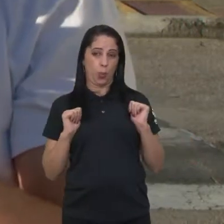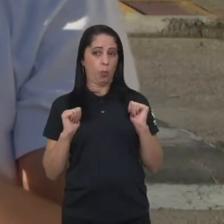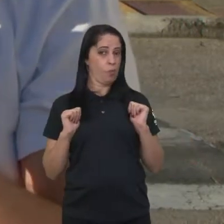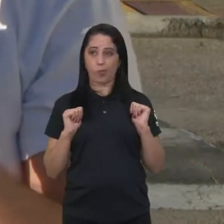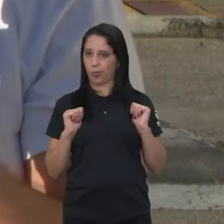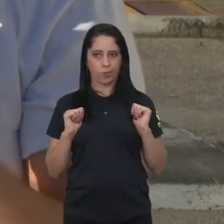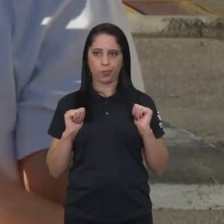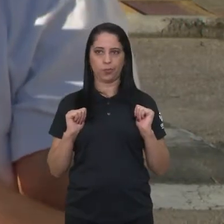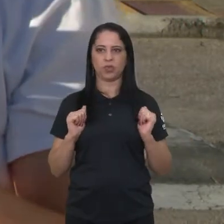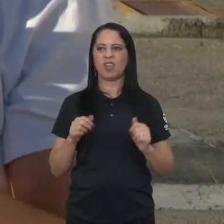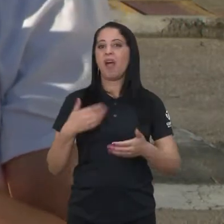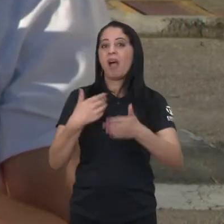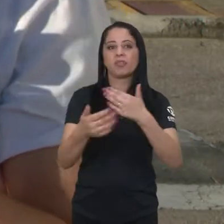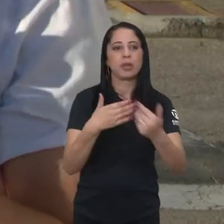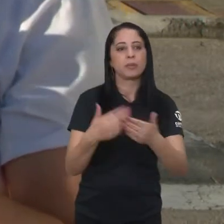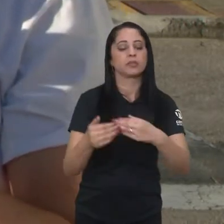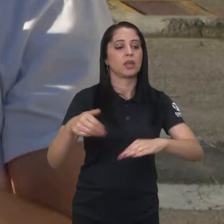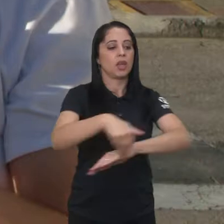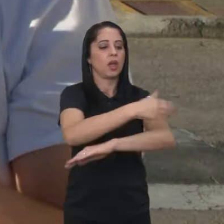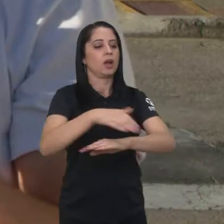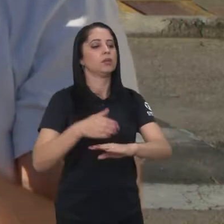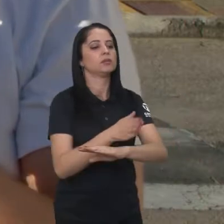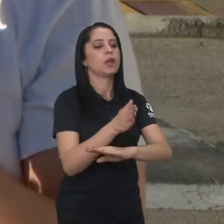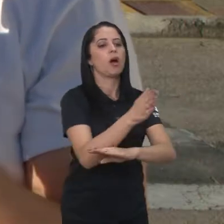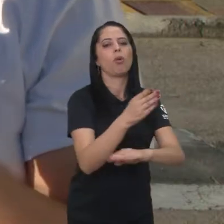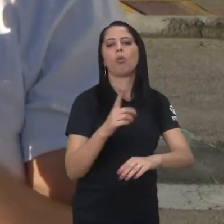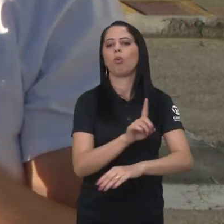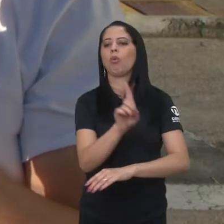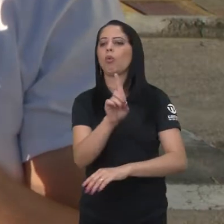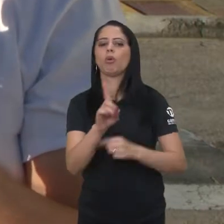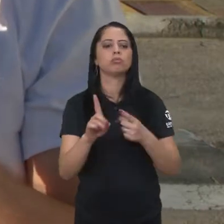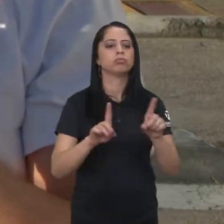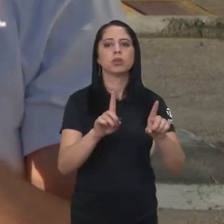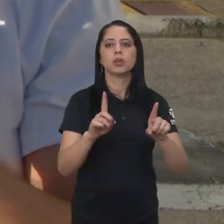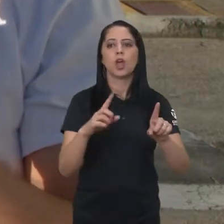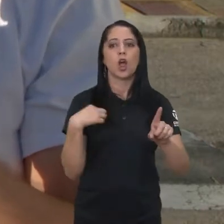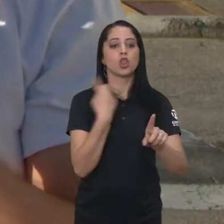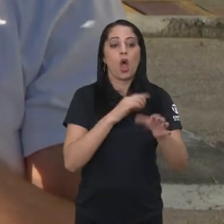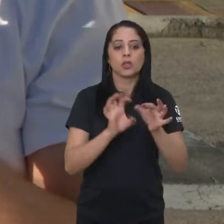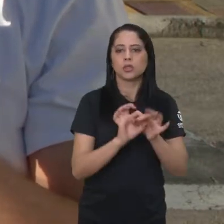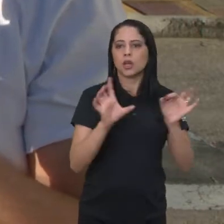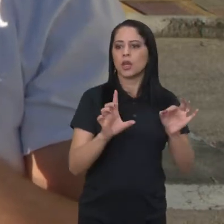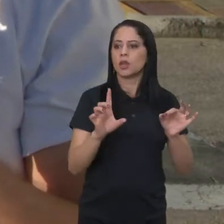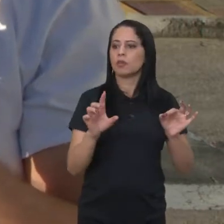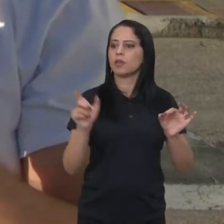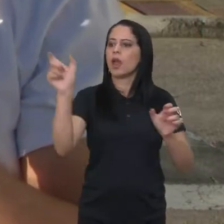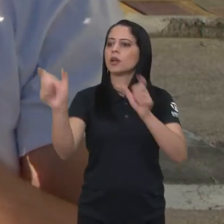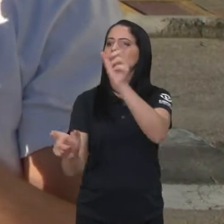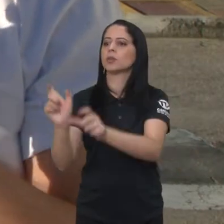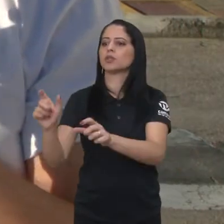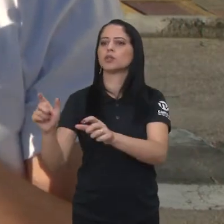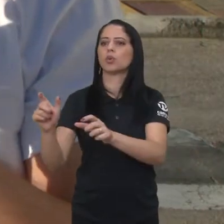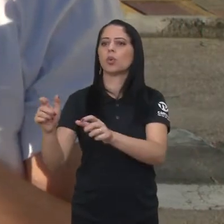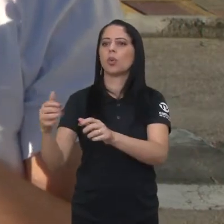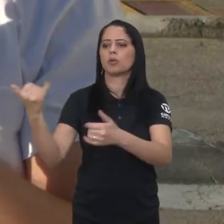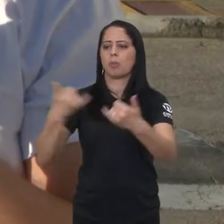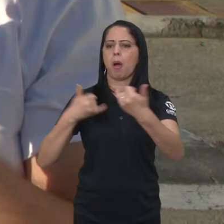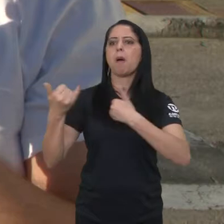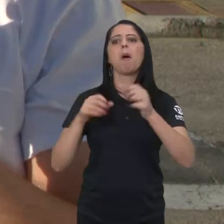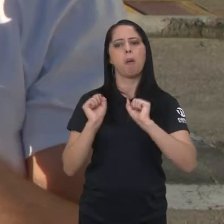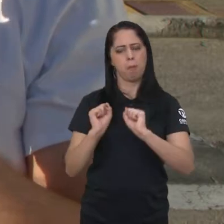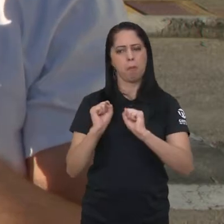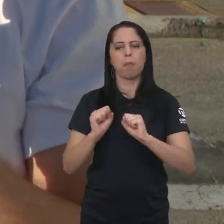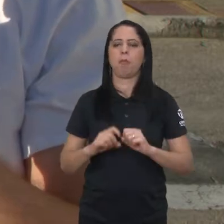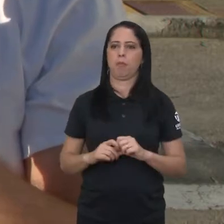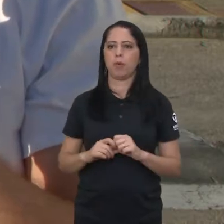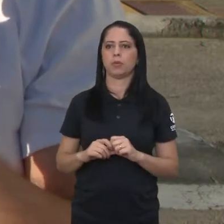numa padaria, andando pela rua, fazendo nosso exercício, estamos sempre à disposição para receber essas denúncias, essas demandas que chegam da